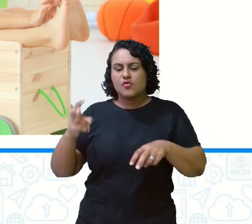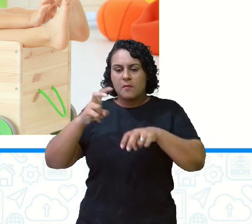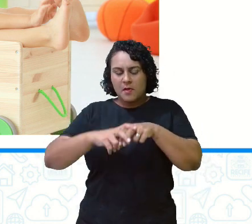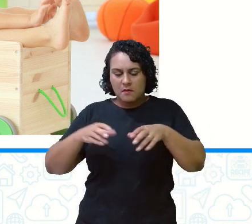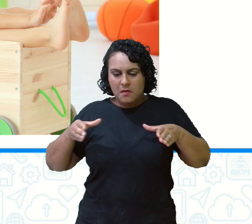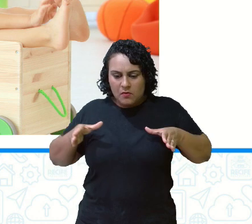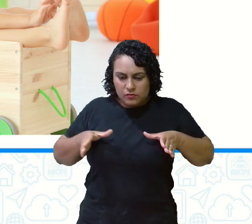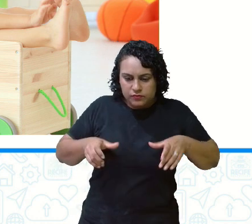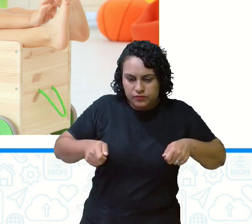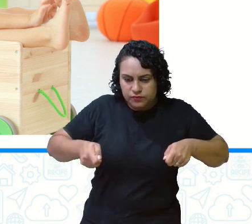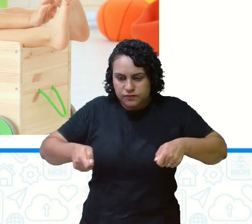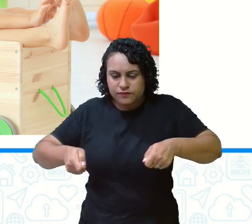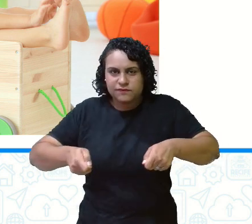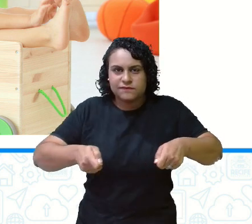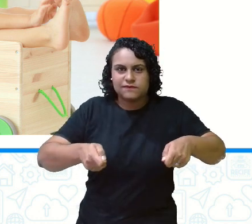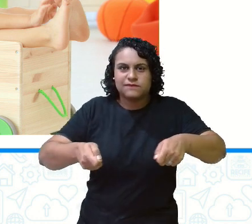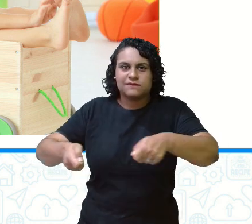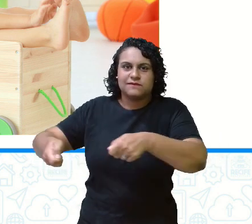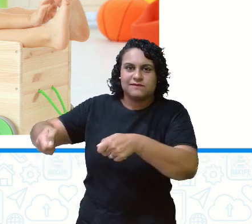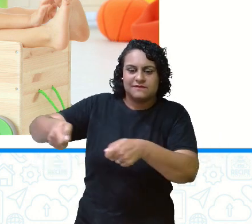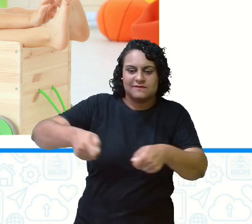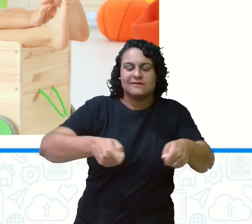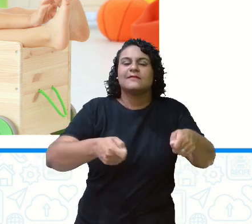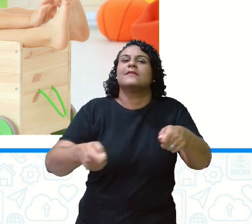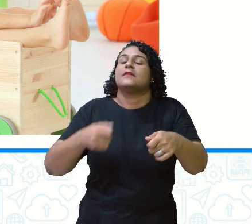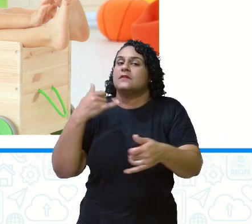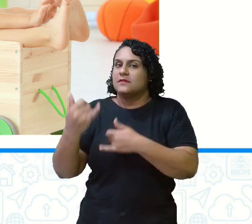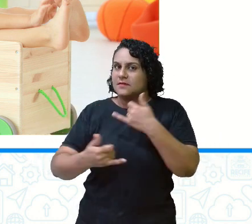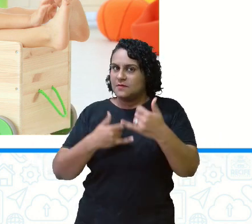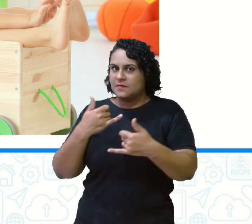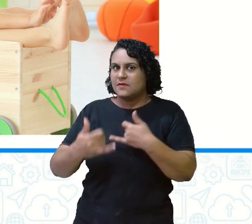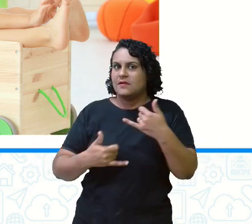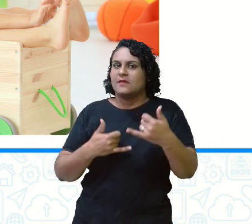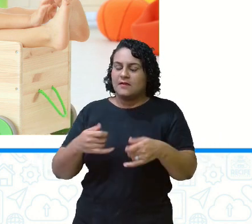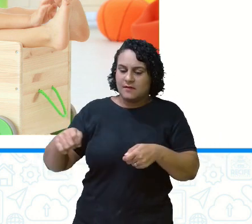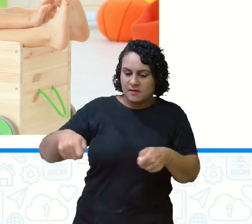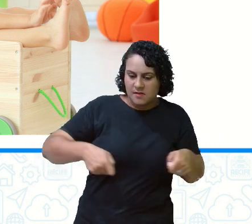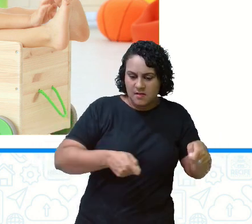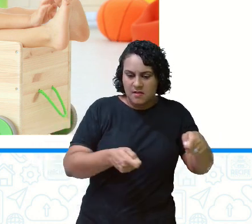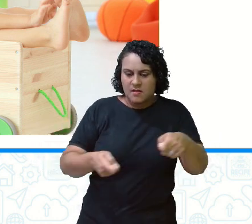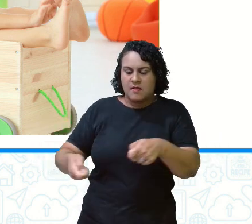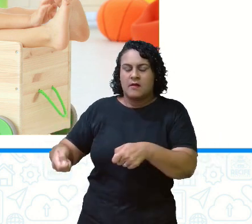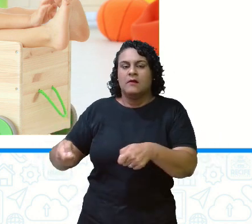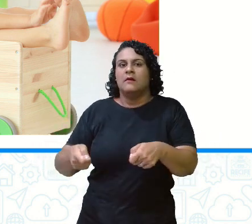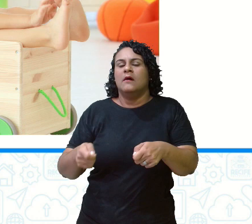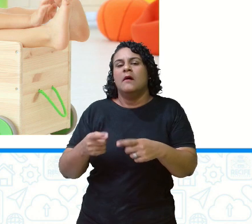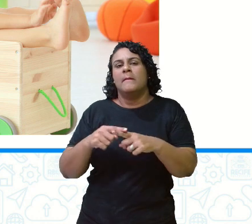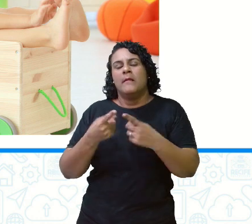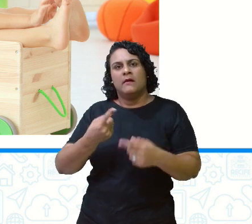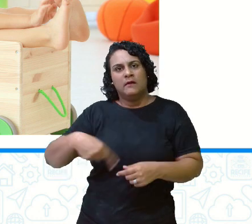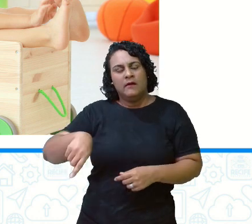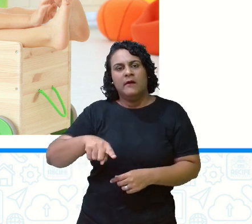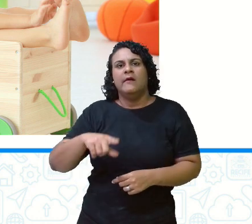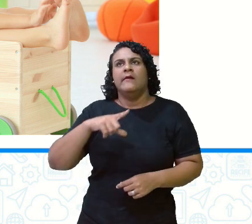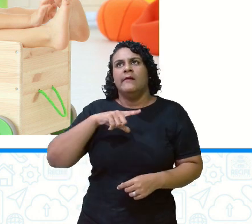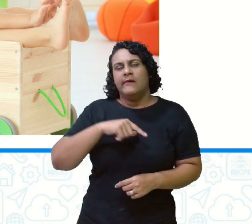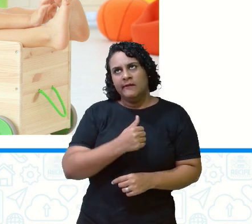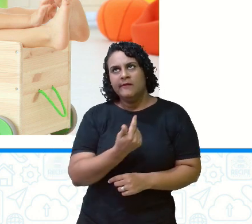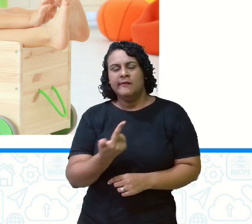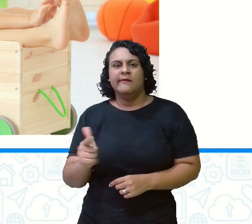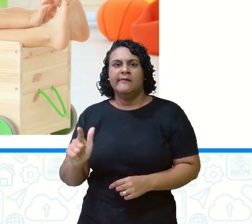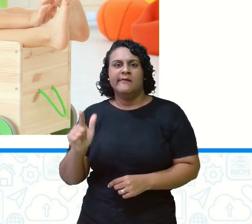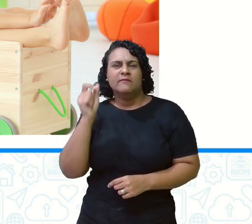madeira, né, que tem rodinhas. Eles estão brincando ali de carro, eu acredito. Mas vocês podem aí ter outra